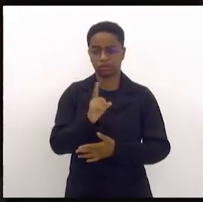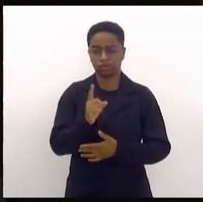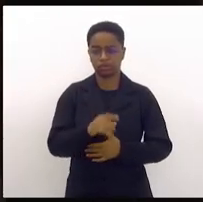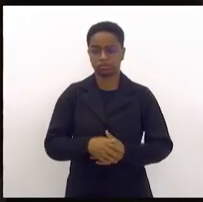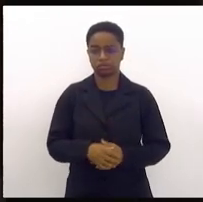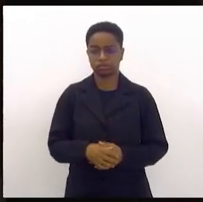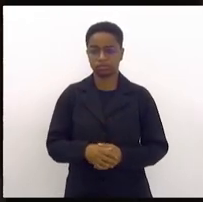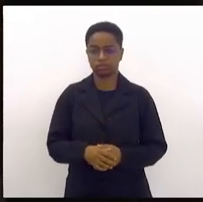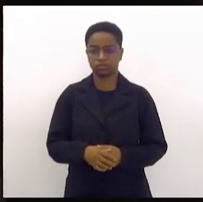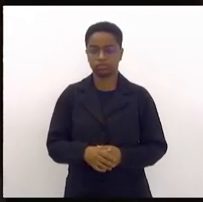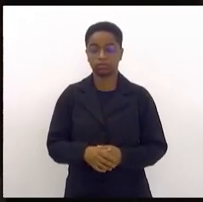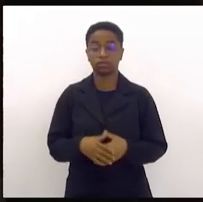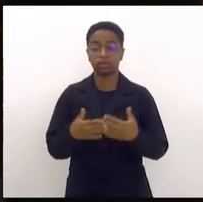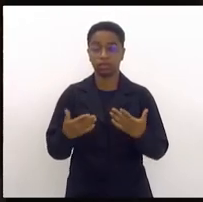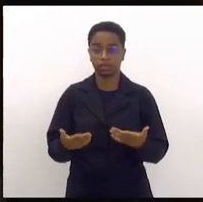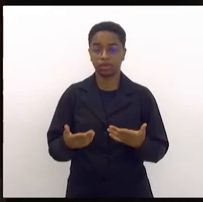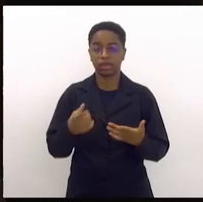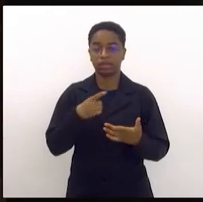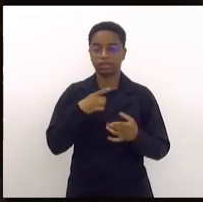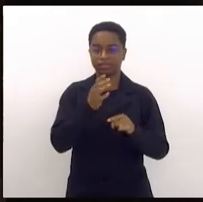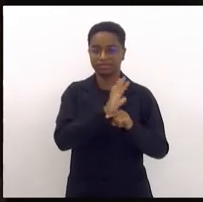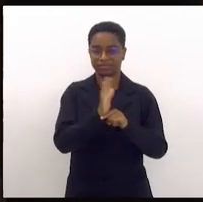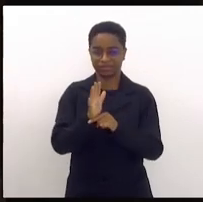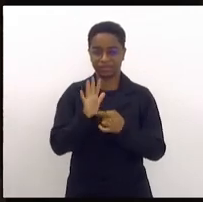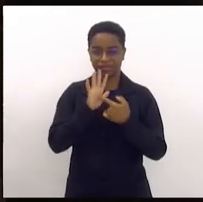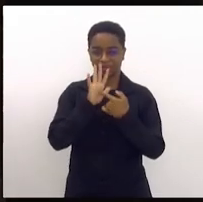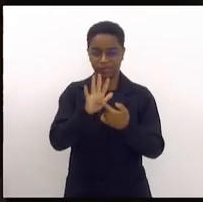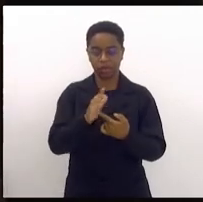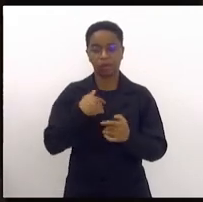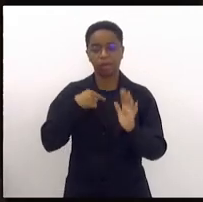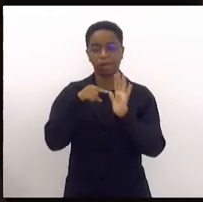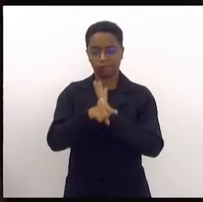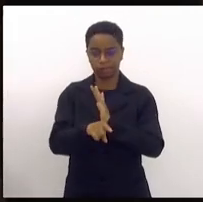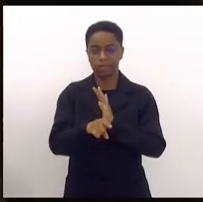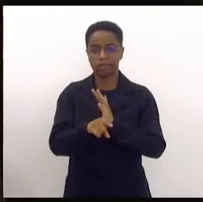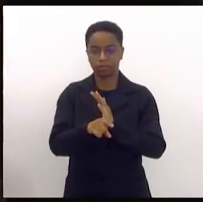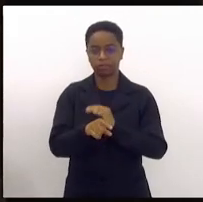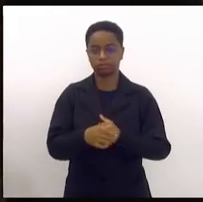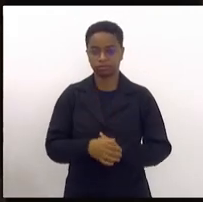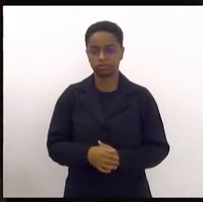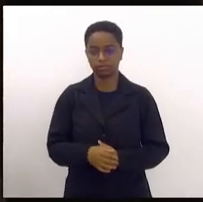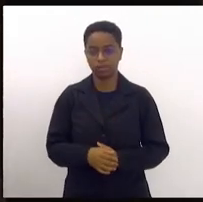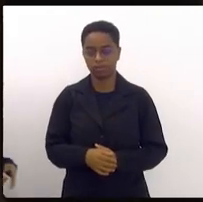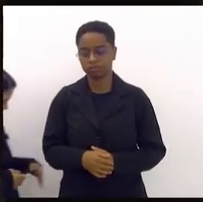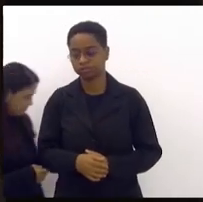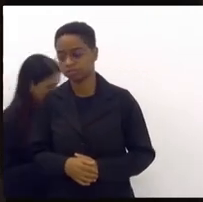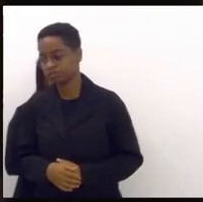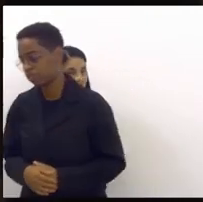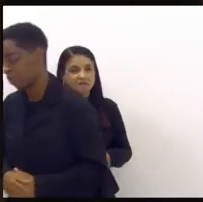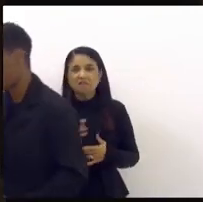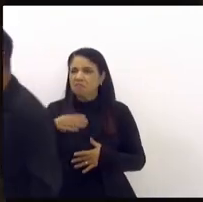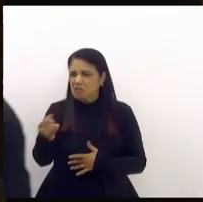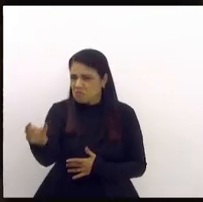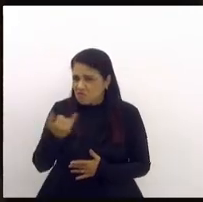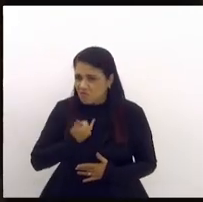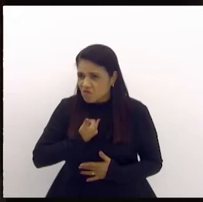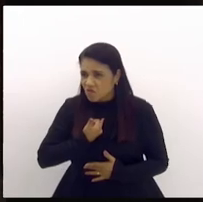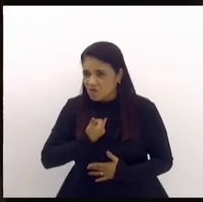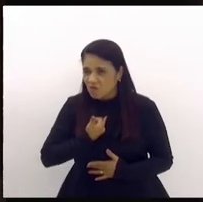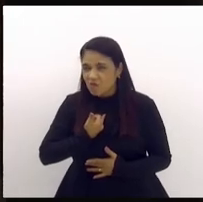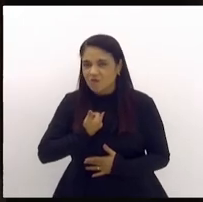em momento algum. E ela assume em vídeo, quando eu pergunto para ela, e o doutor Marviel? Sabe o que ela disse, doutor Carlos